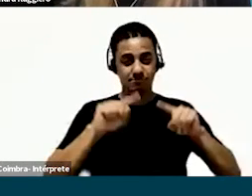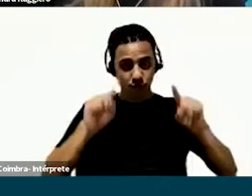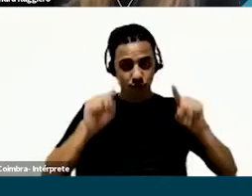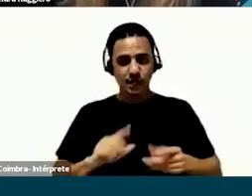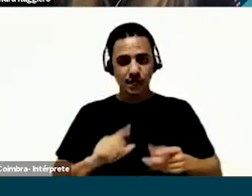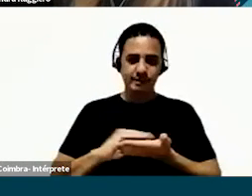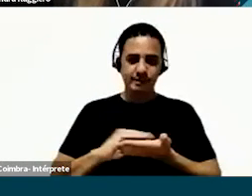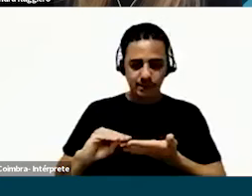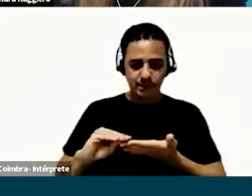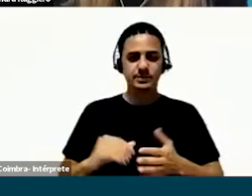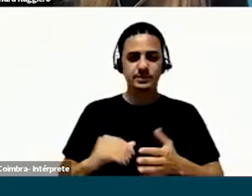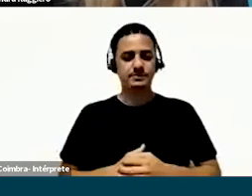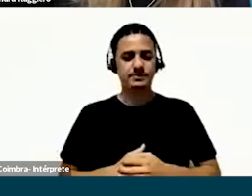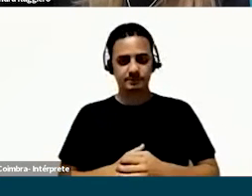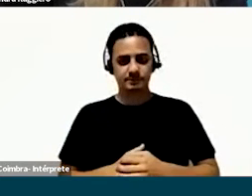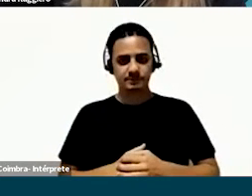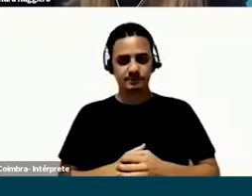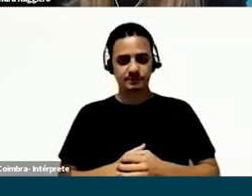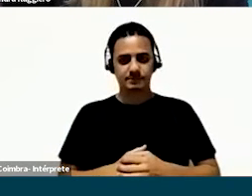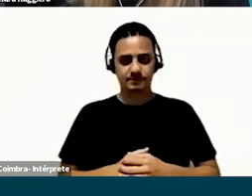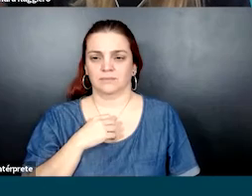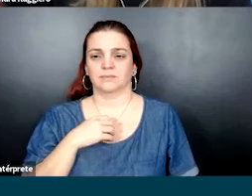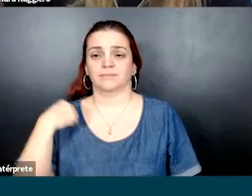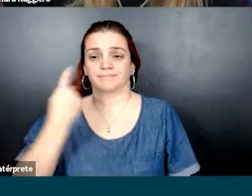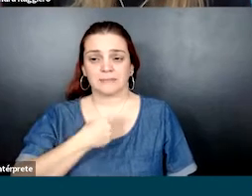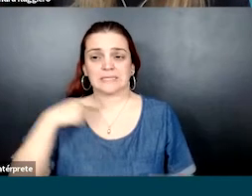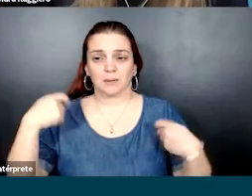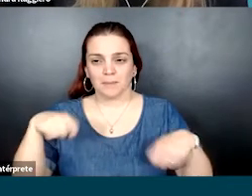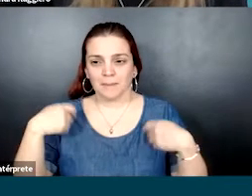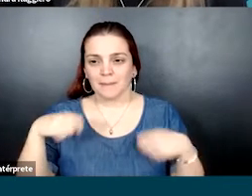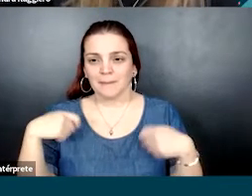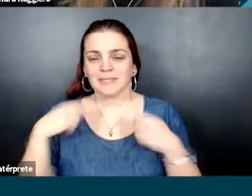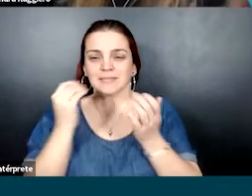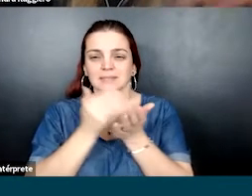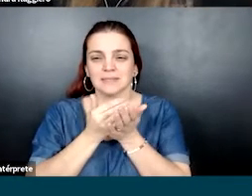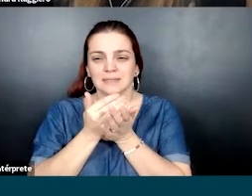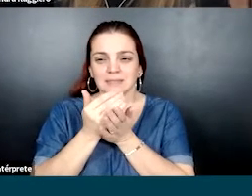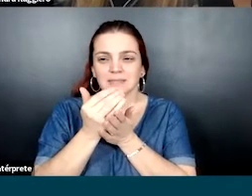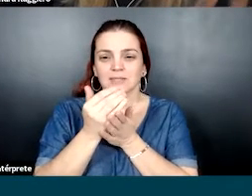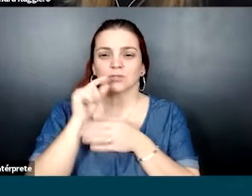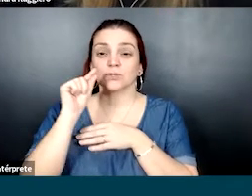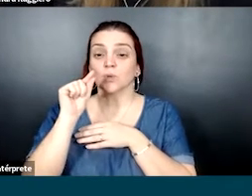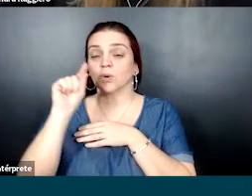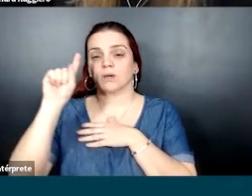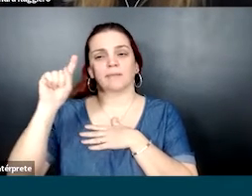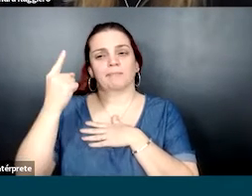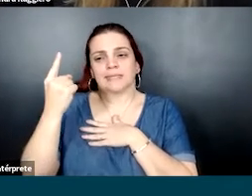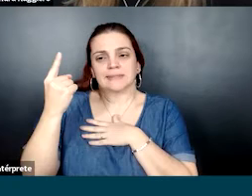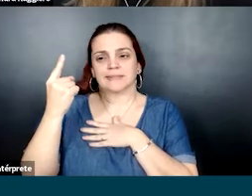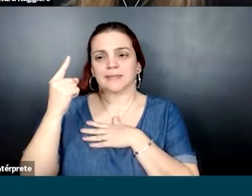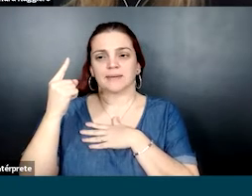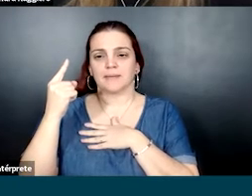qualquer projeto, seja ele de dados, né, nesse nosso caso, projeto de dados, a gente precisa dar início a partir